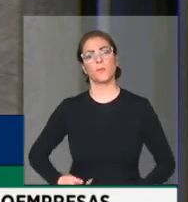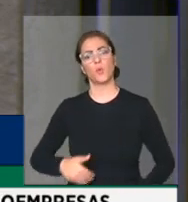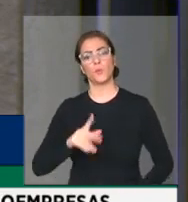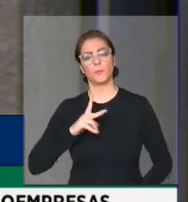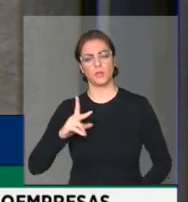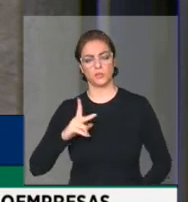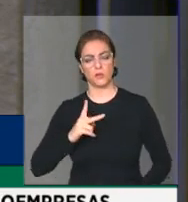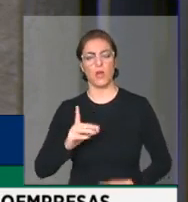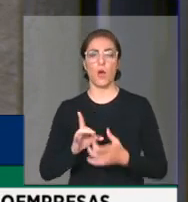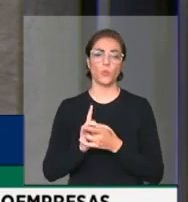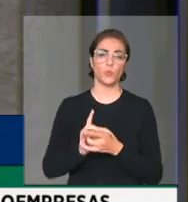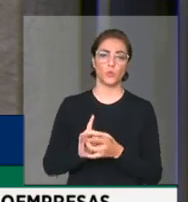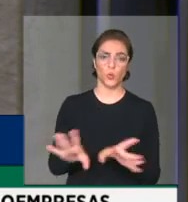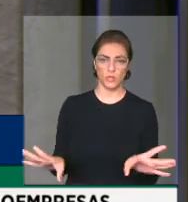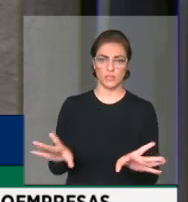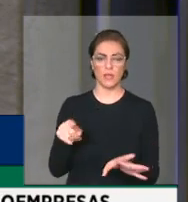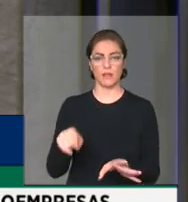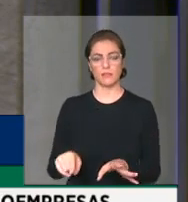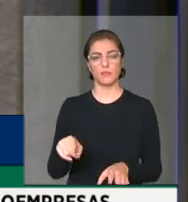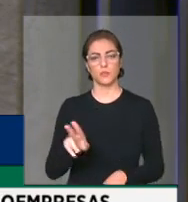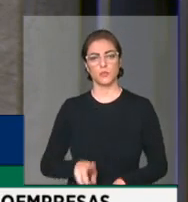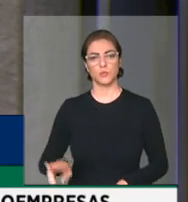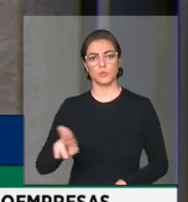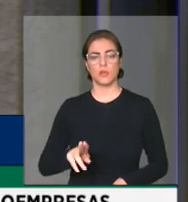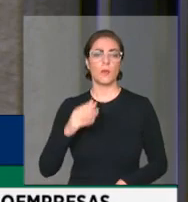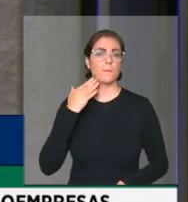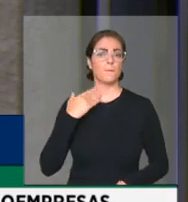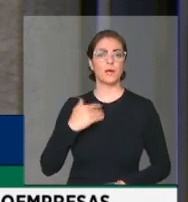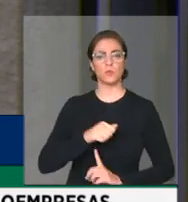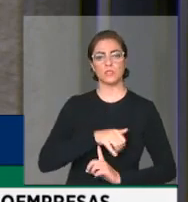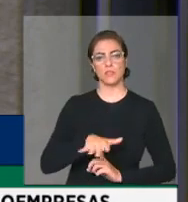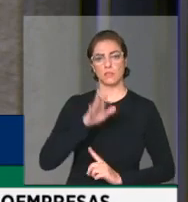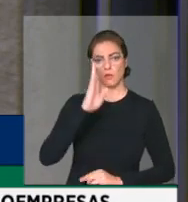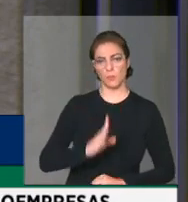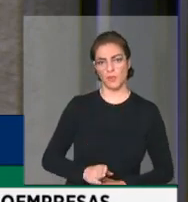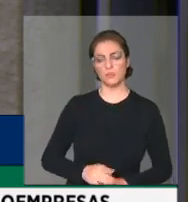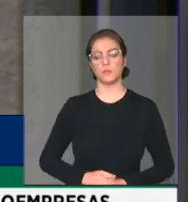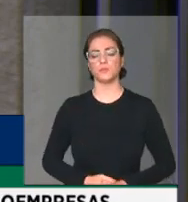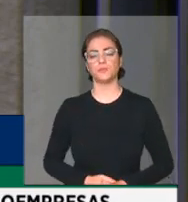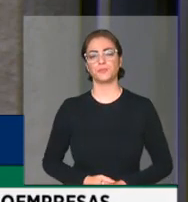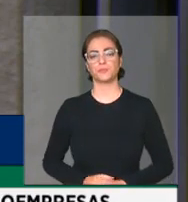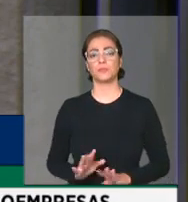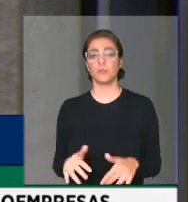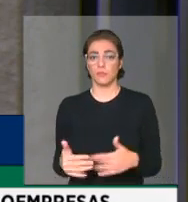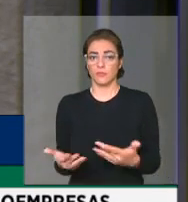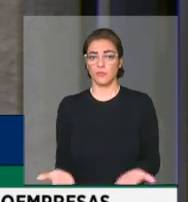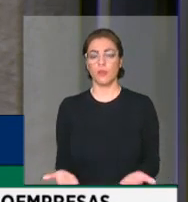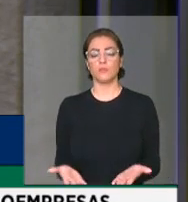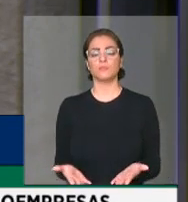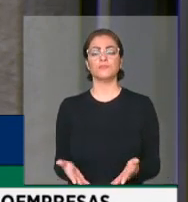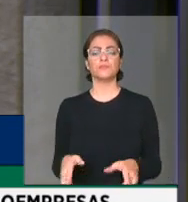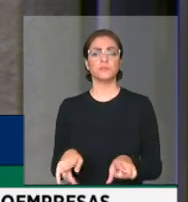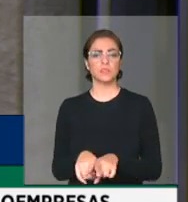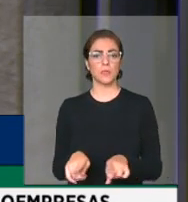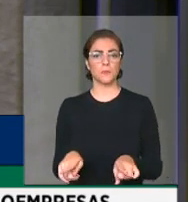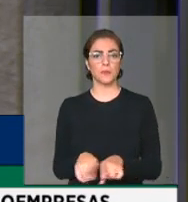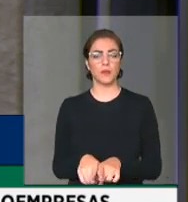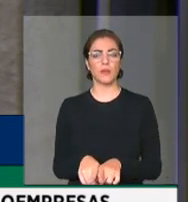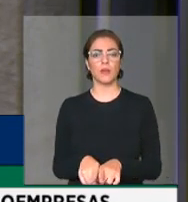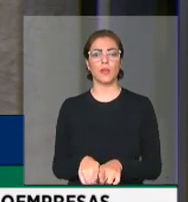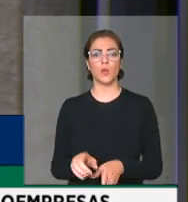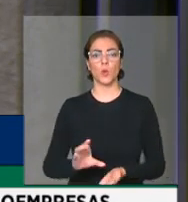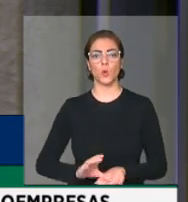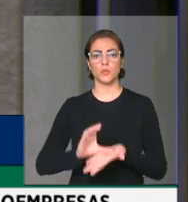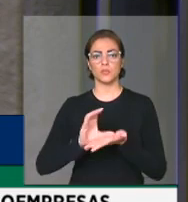privadas autorizadas a funcionar pelo Banco Central do Brasil, assim como atendida a disciplina do